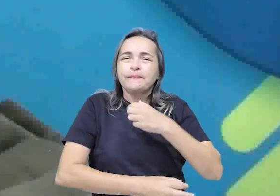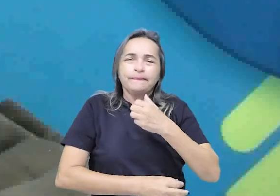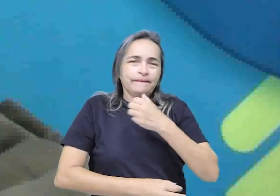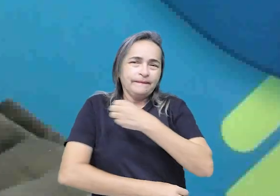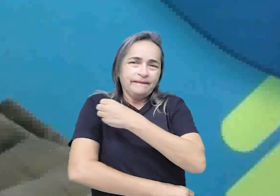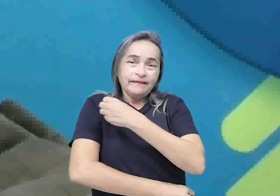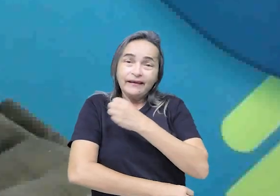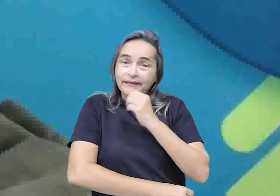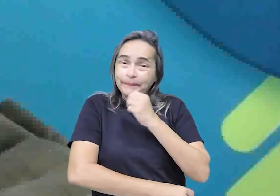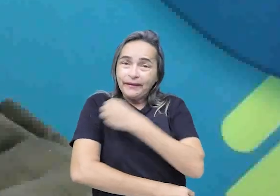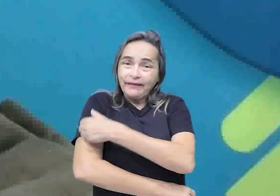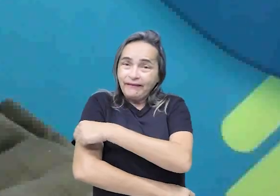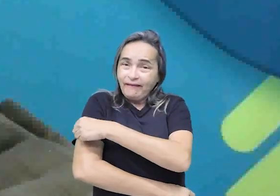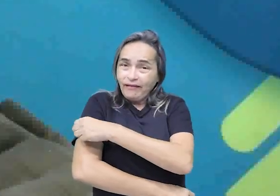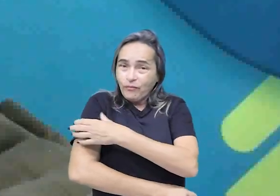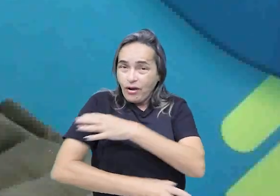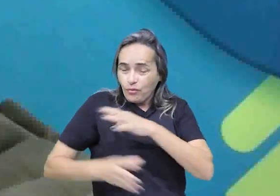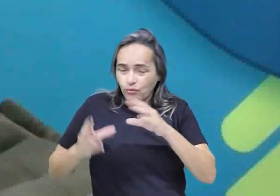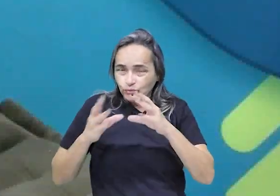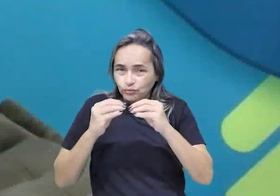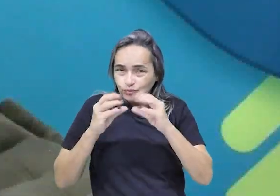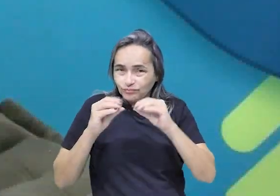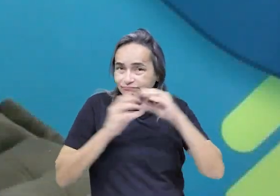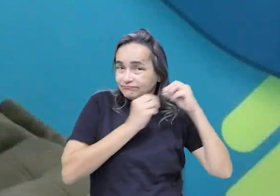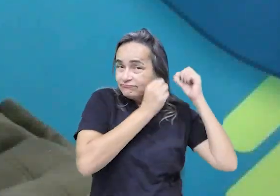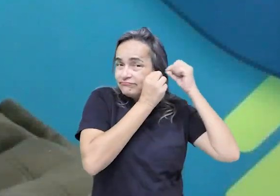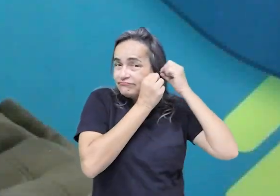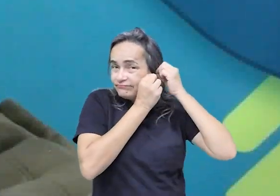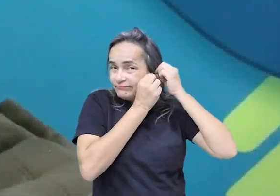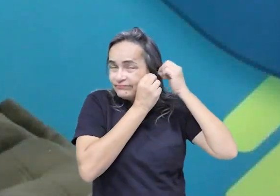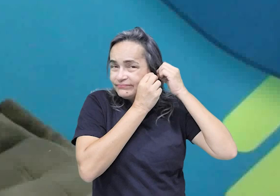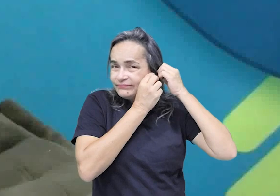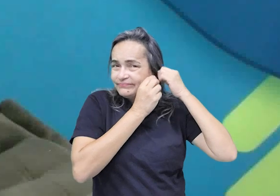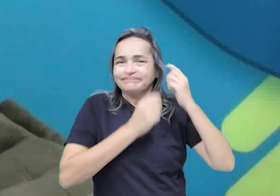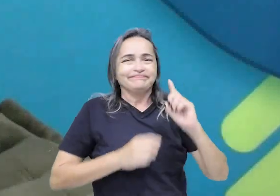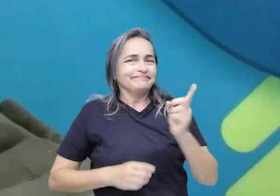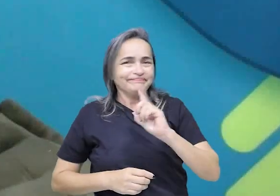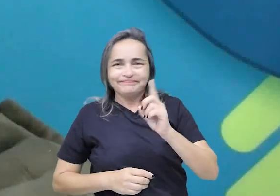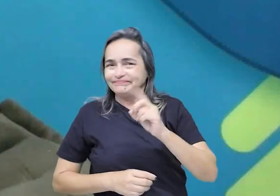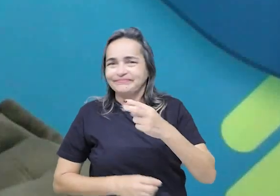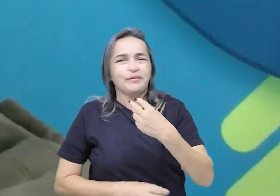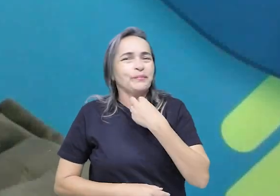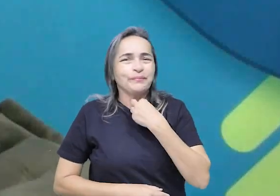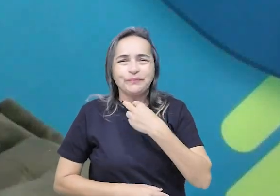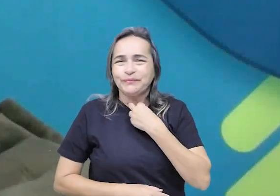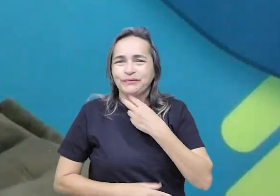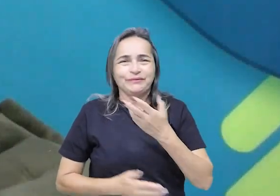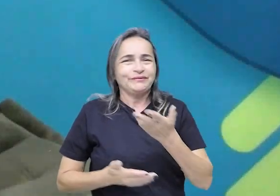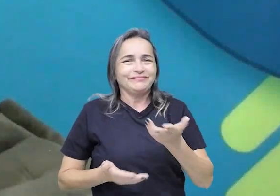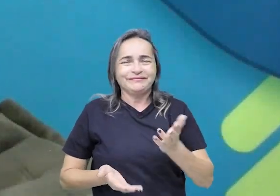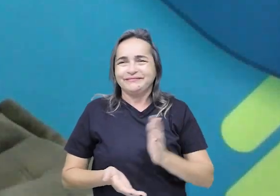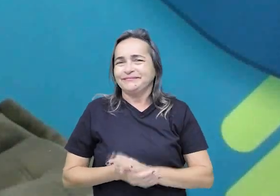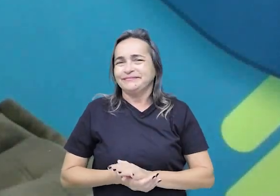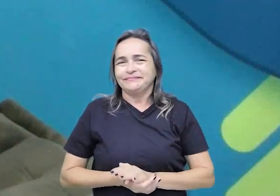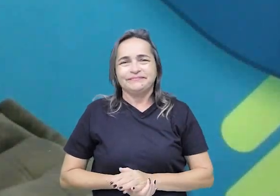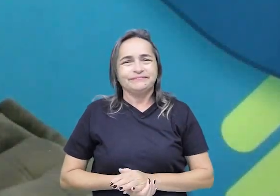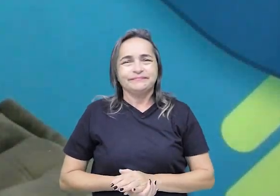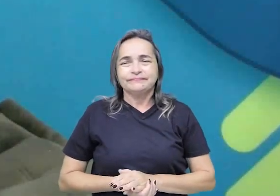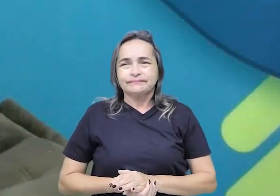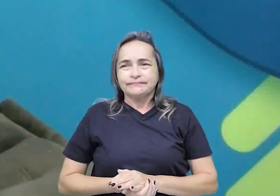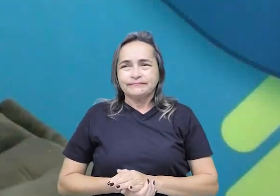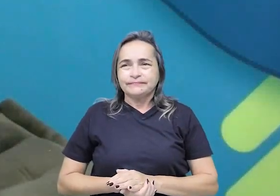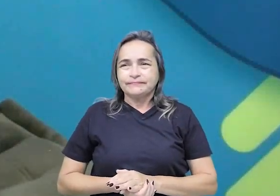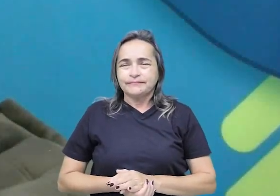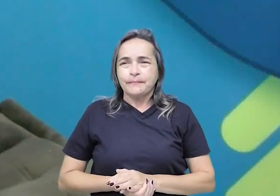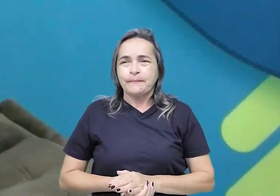indicado, tá? Besouro entrou dentro do ouvido, que é um horror, já aconteceu comigo. Coloca o álcool para o besouro morrer. Nada. Também